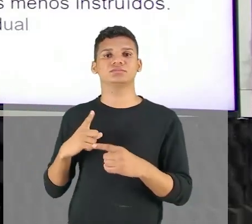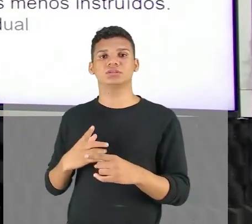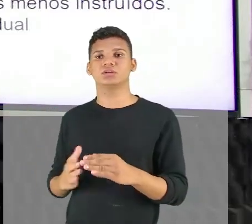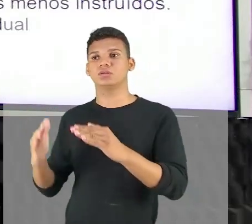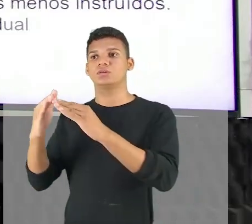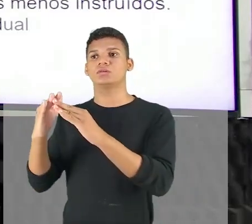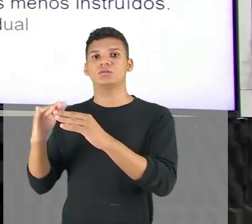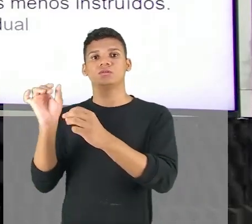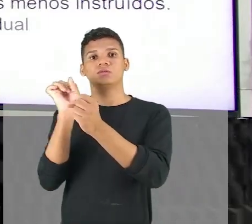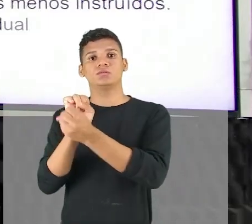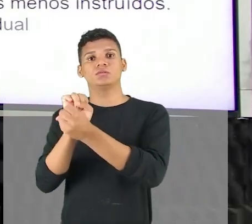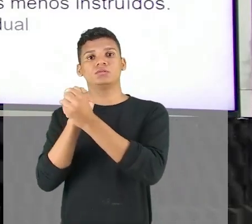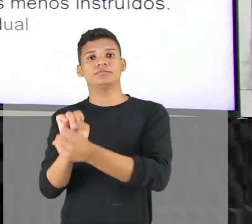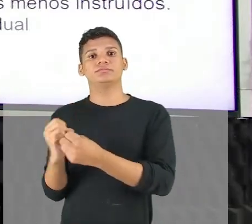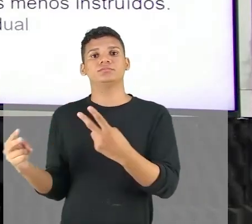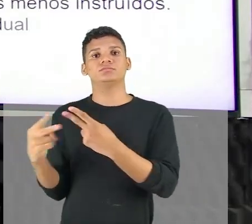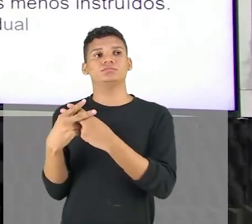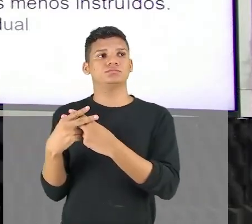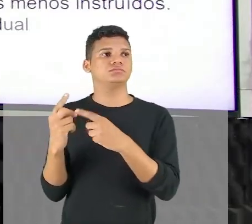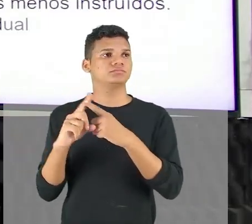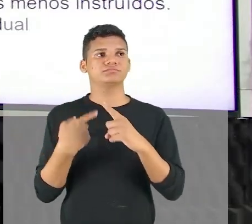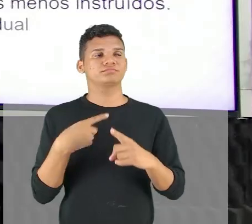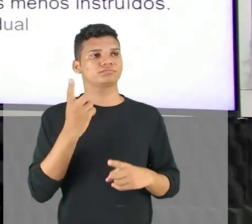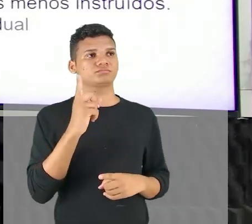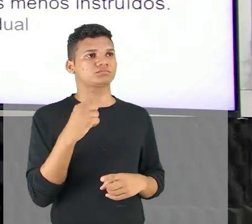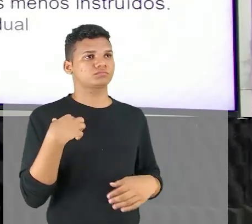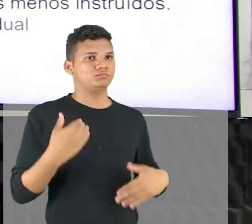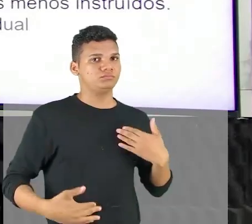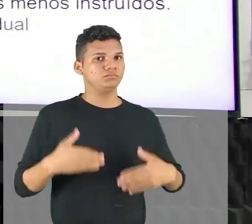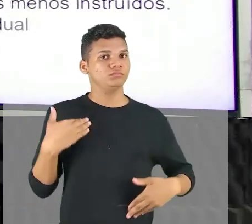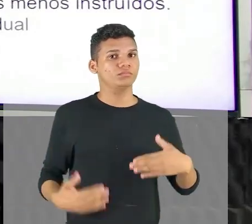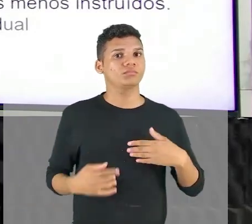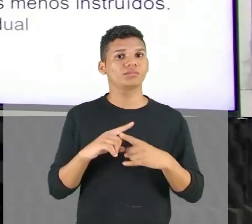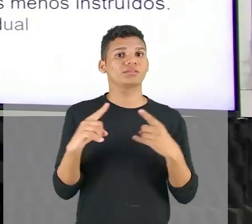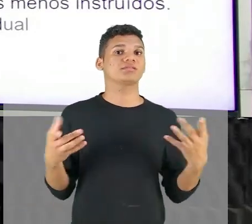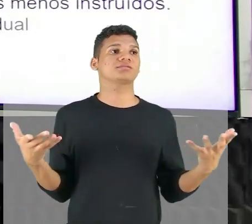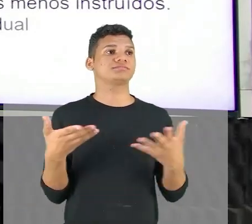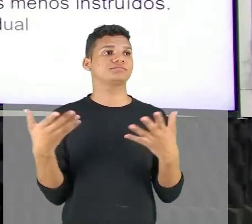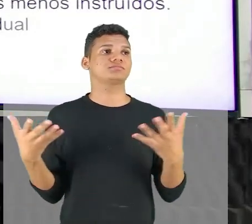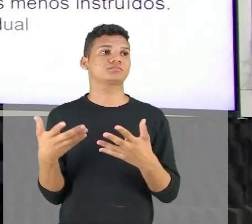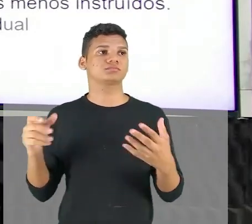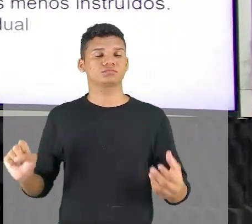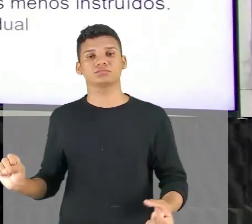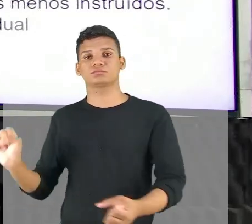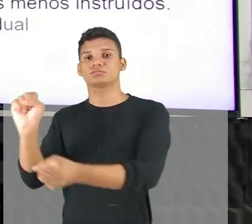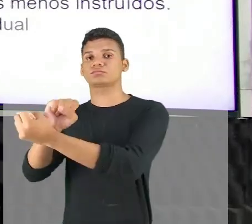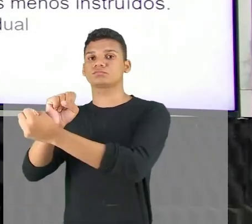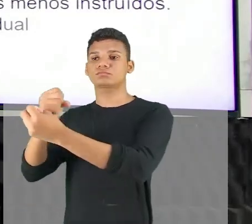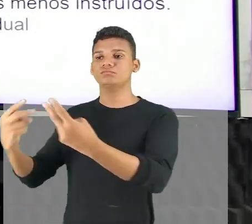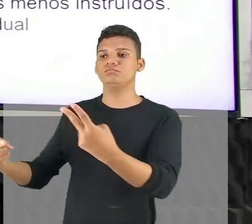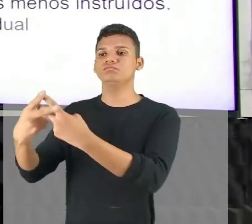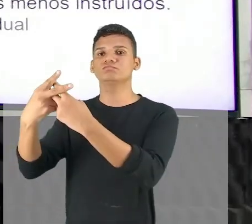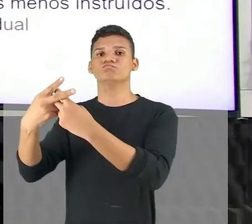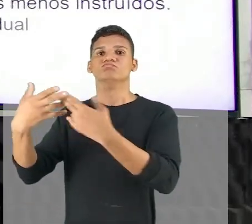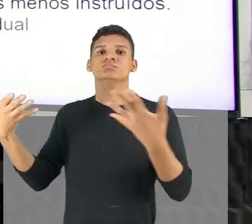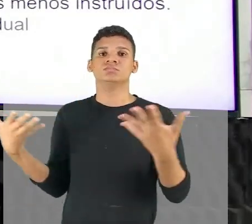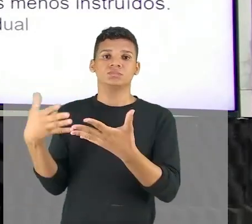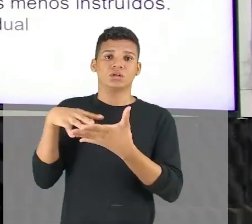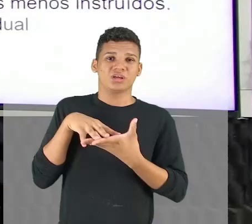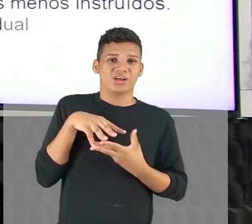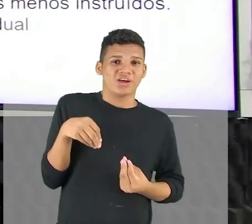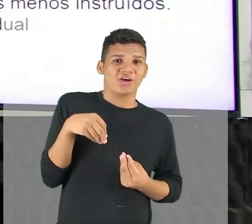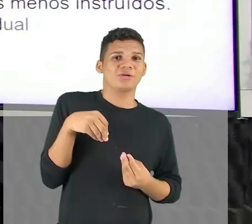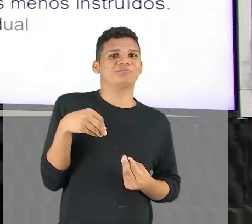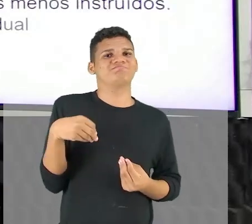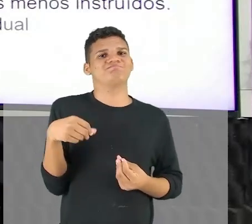detentos, onde a punição ela passa não mais do corpo, mas agora a punição eles estão punindo agora a alma, onde